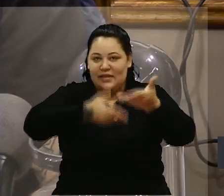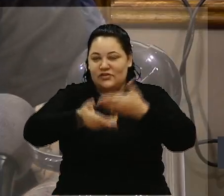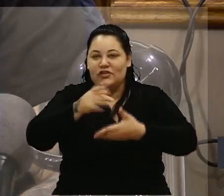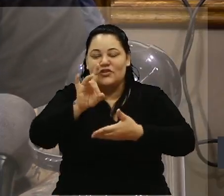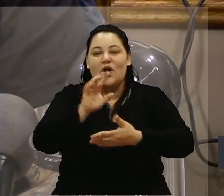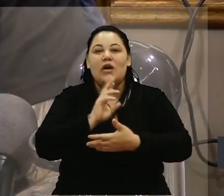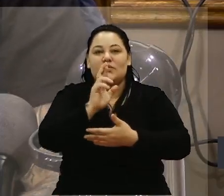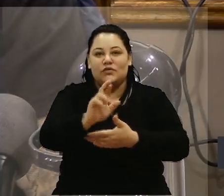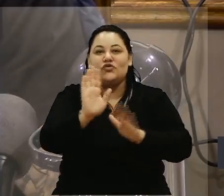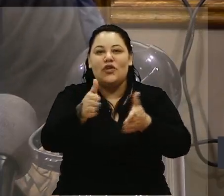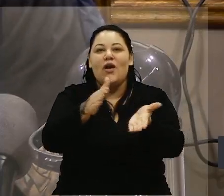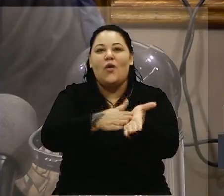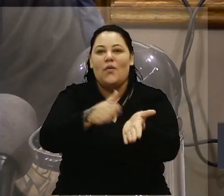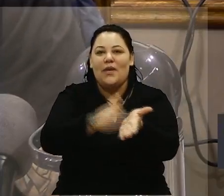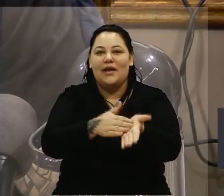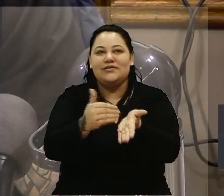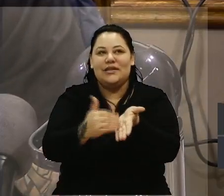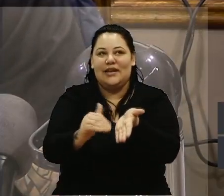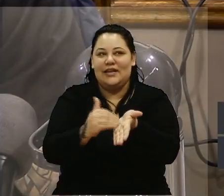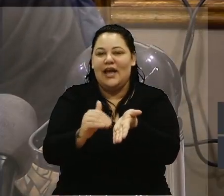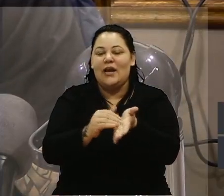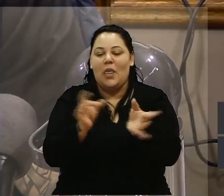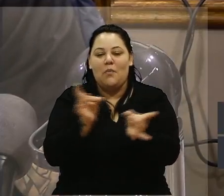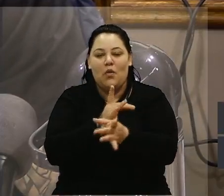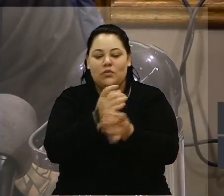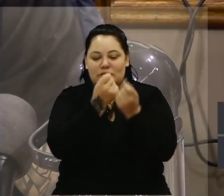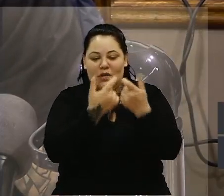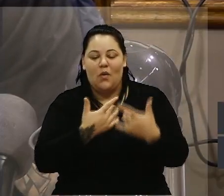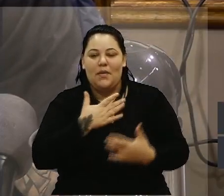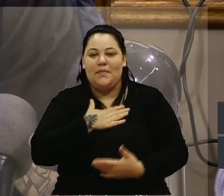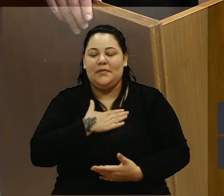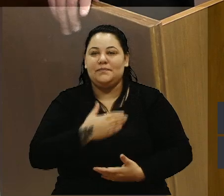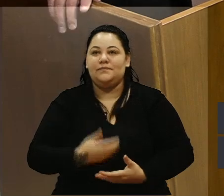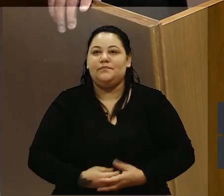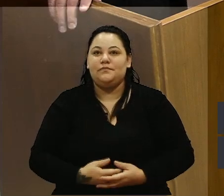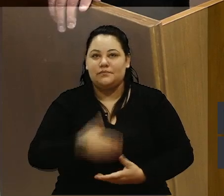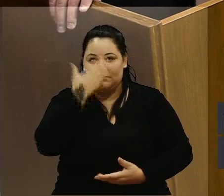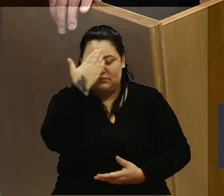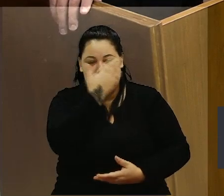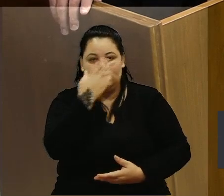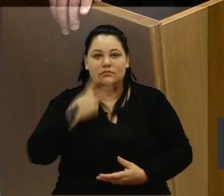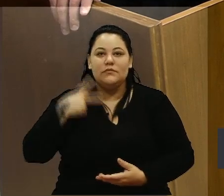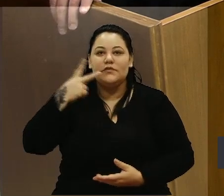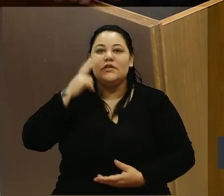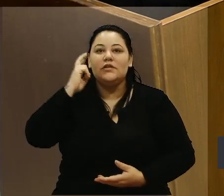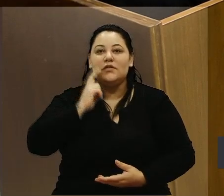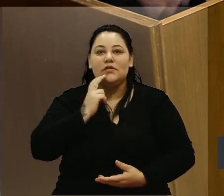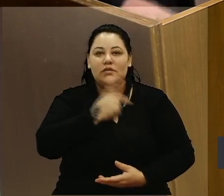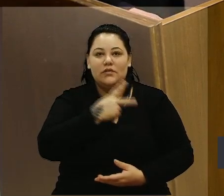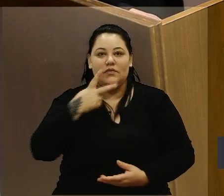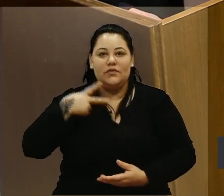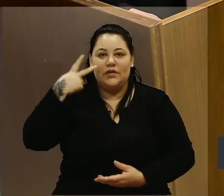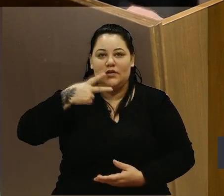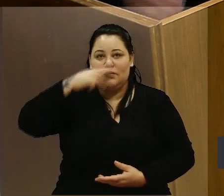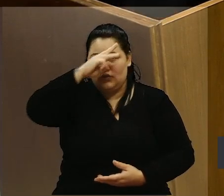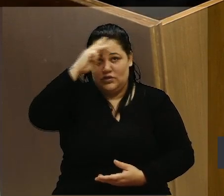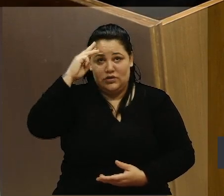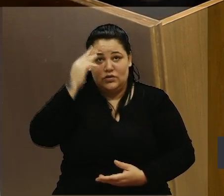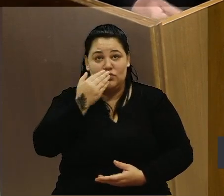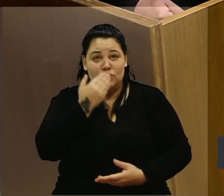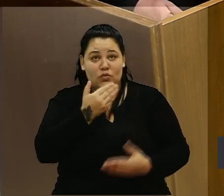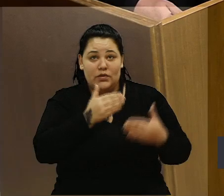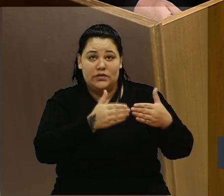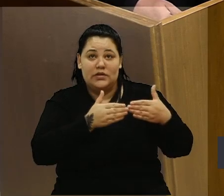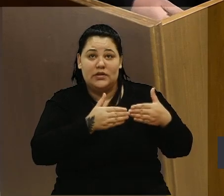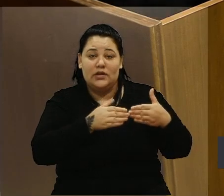que foi cobrado do secretário e ele prontamente me explicou, tá bom? Muito obrigado, vereador Daniel. E, vereador Juliano, desculpa ter lhe interrompido, é que o senhor não